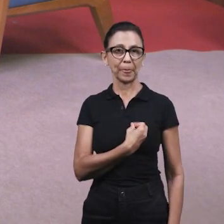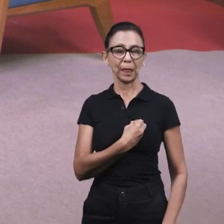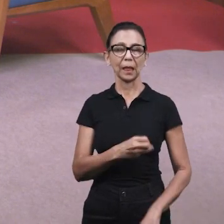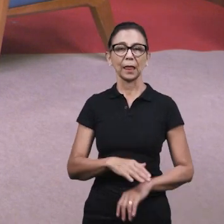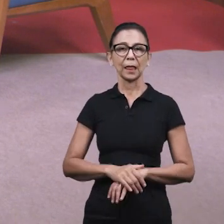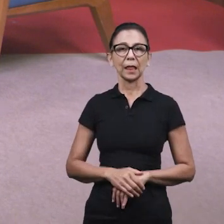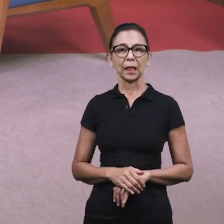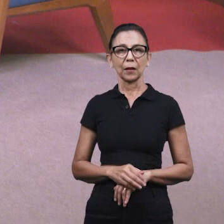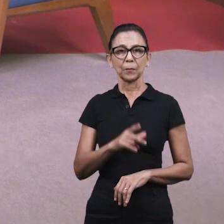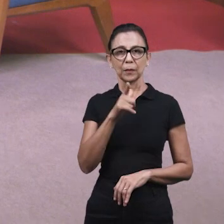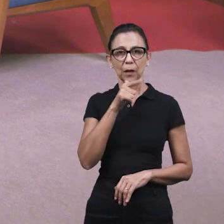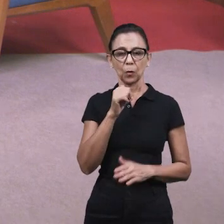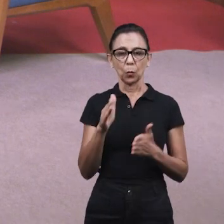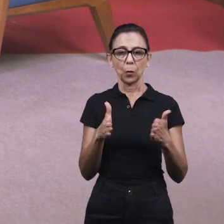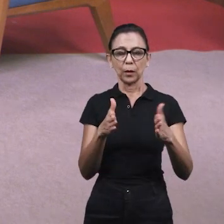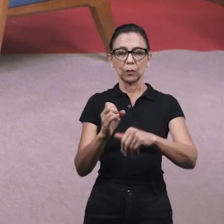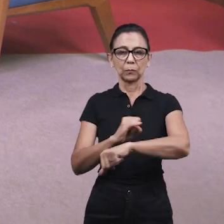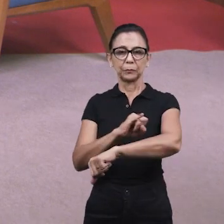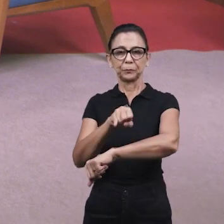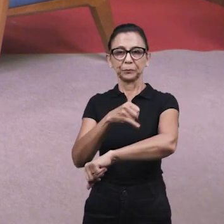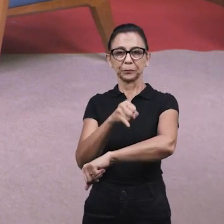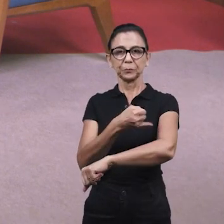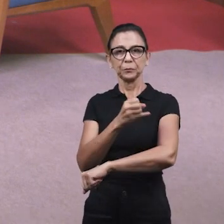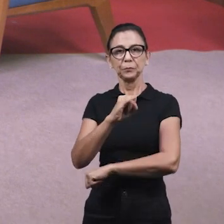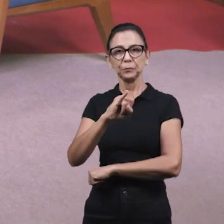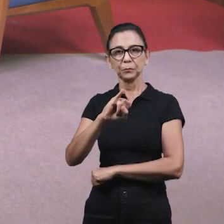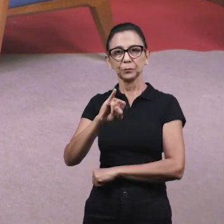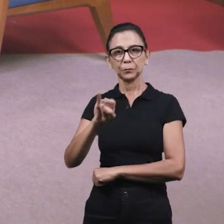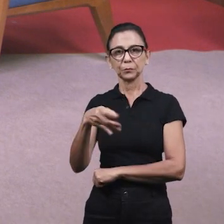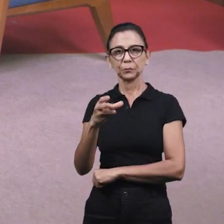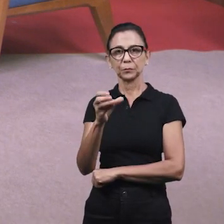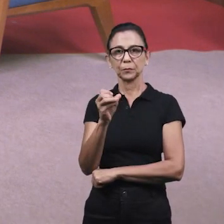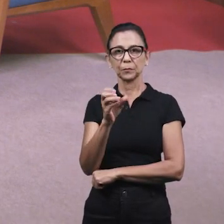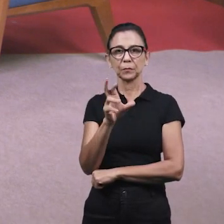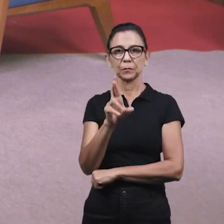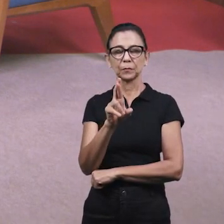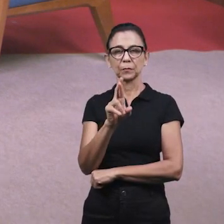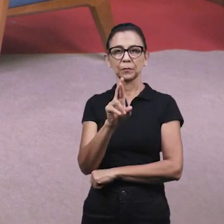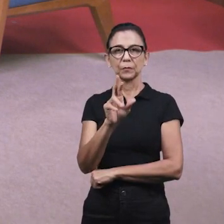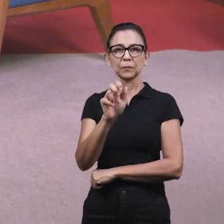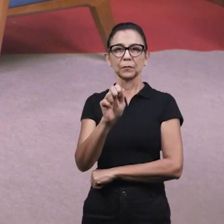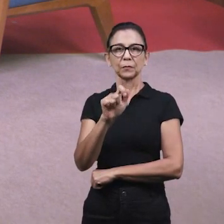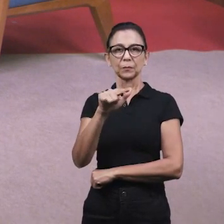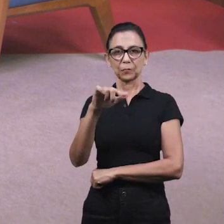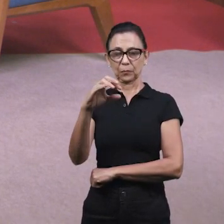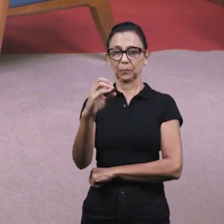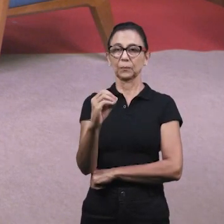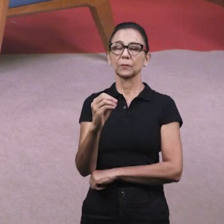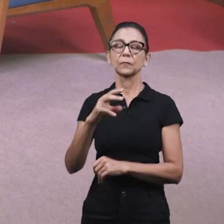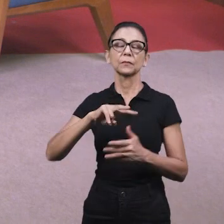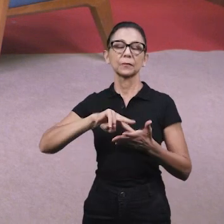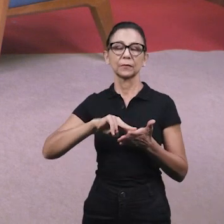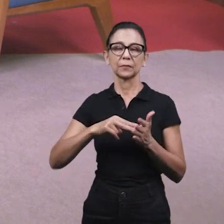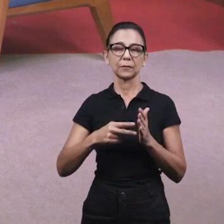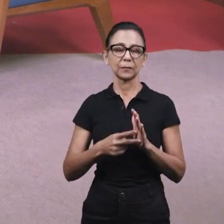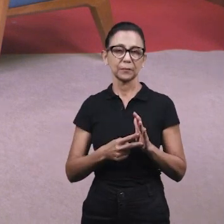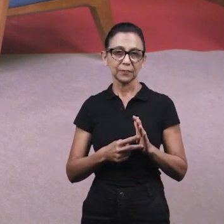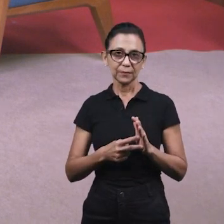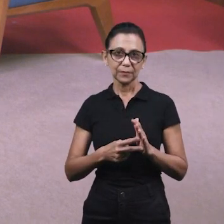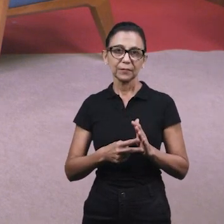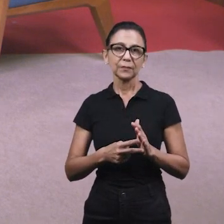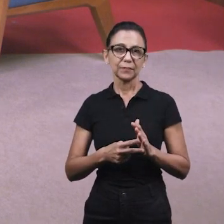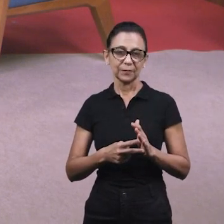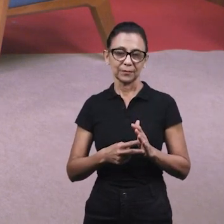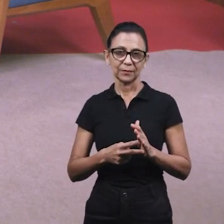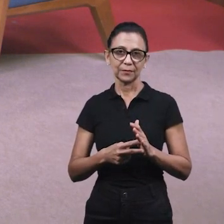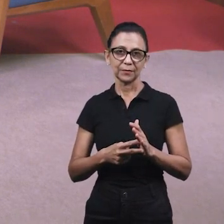porque o nome Jordão significa aquele que desce. Ele nasce lá no Monte Hermon e vem com as suas águas para